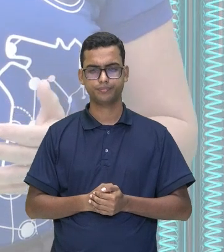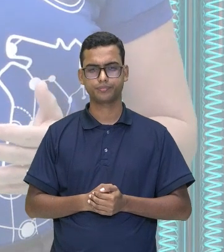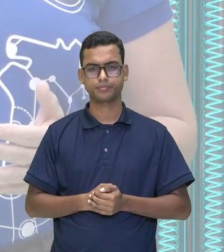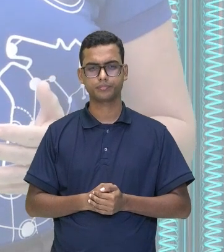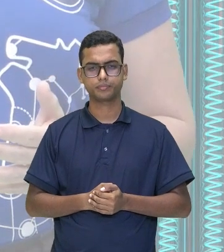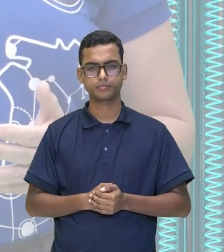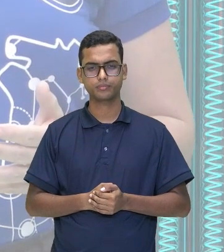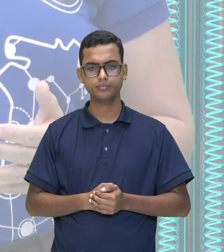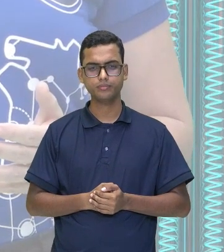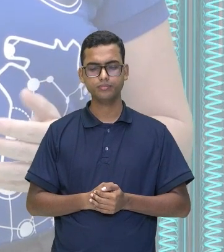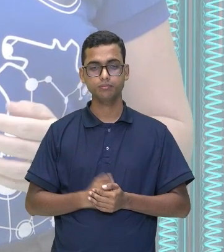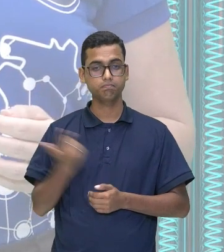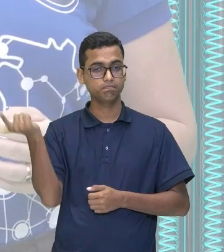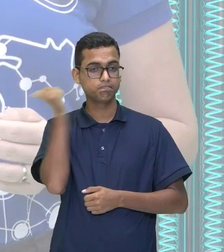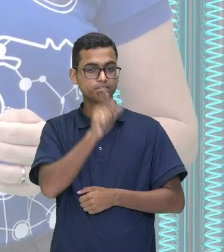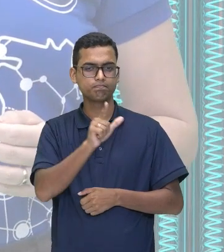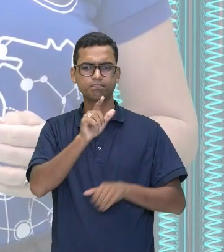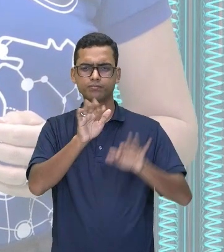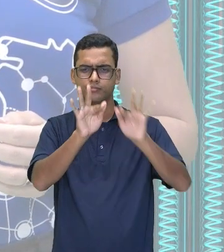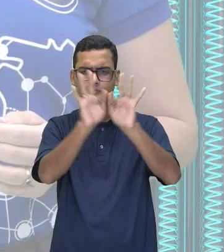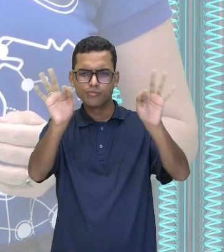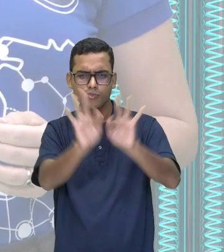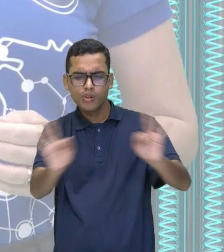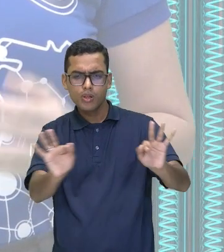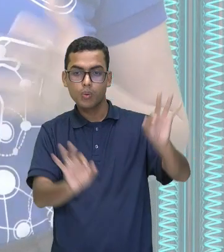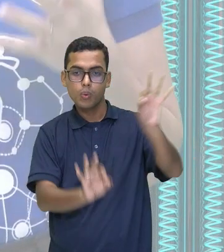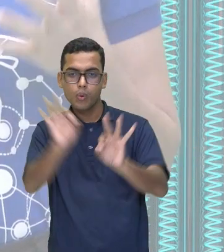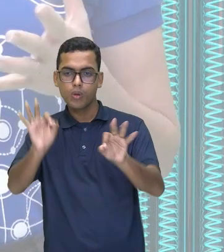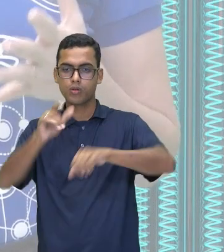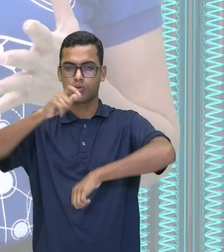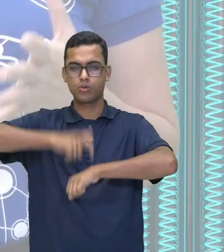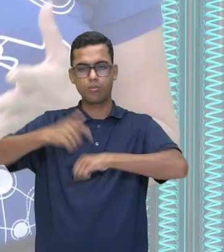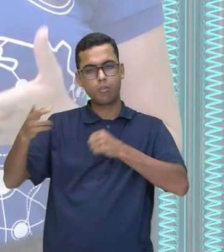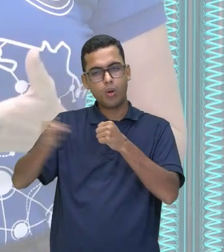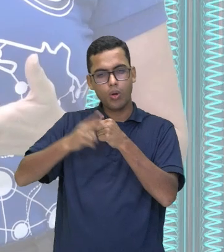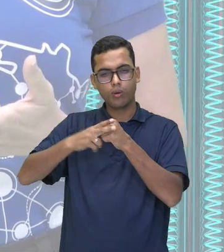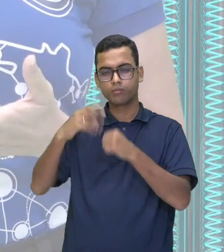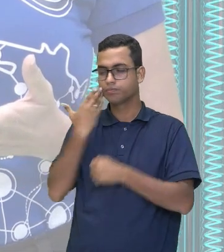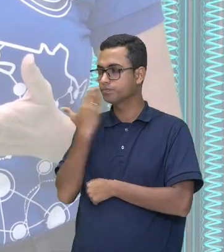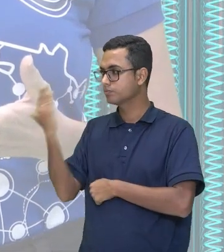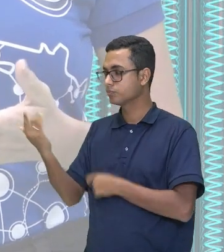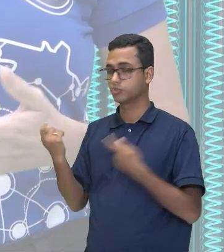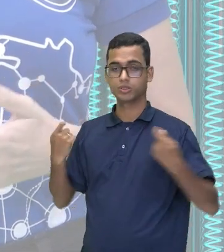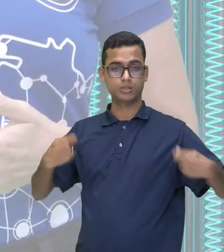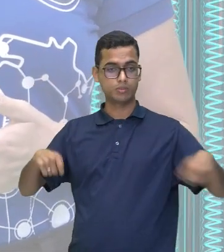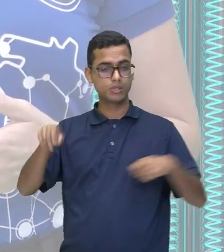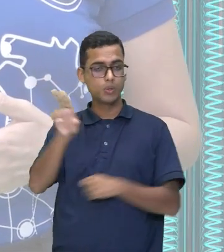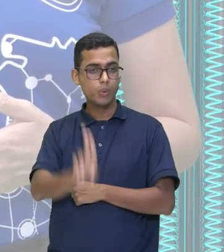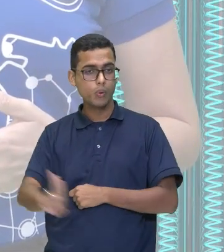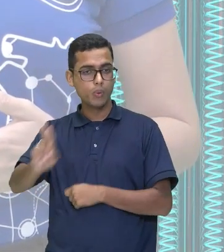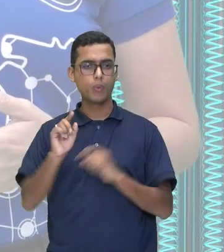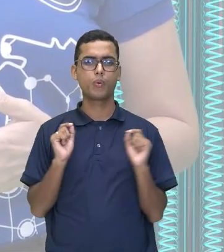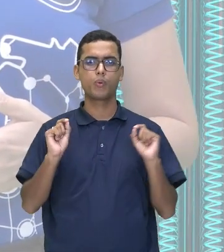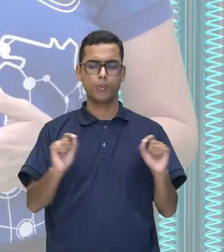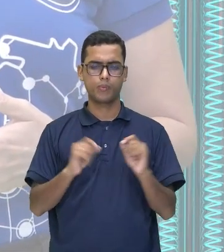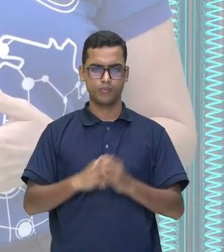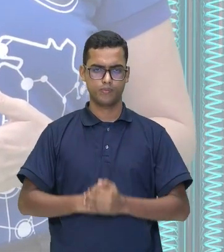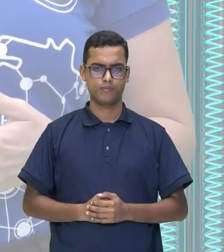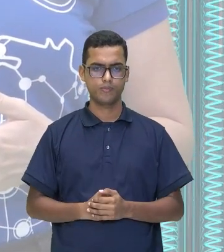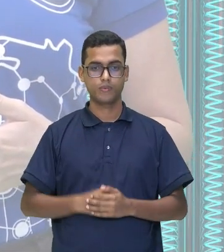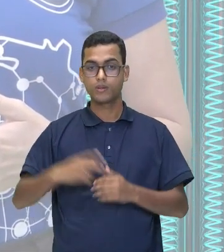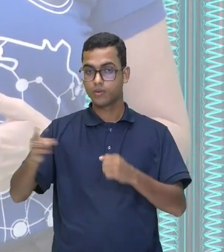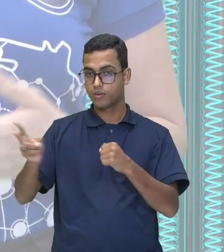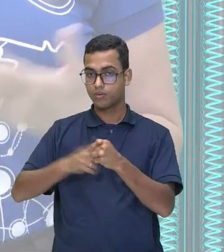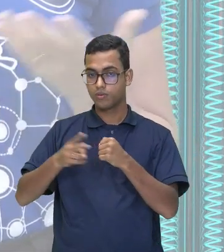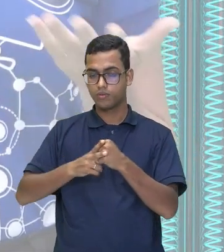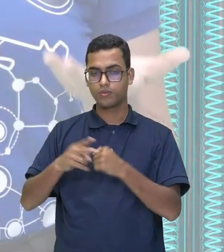Então, para a gente formar frases nesse tempo verbal, o que a gente precisa utilizar? Nós precisamos do verbo to be